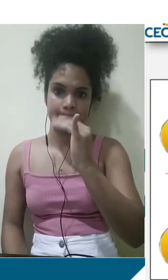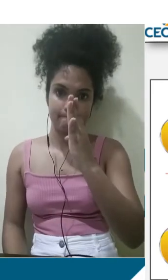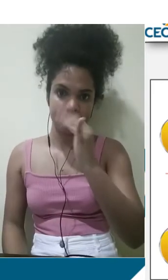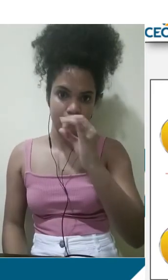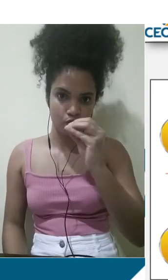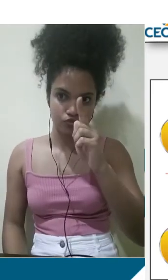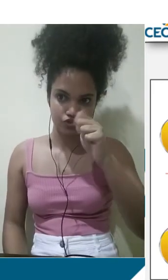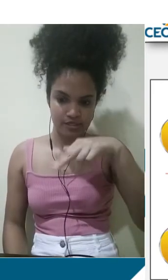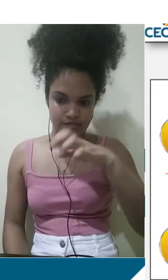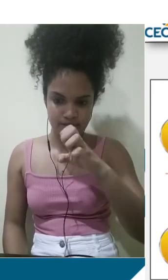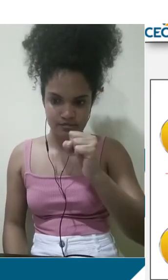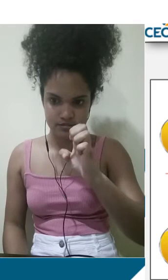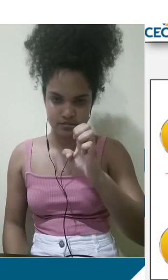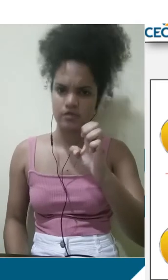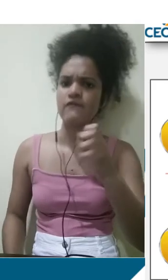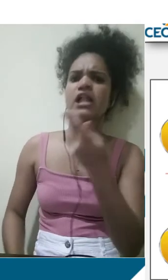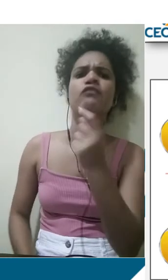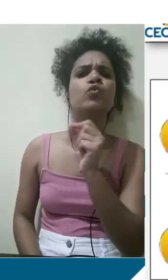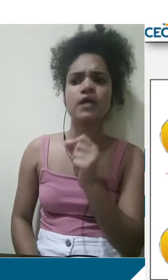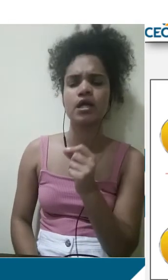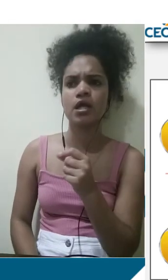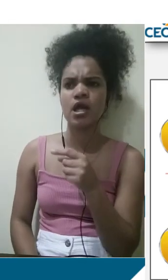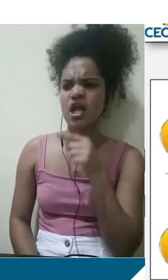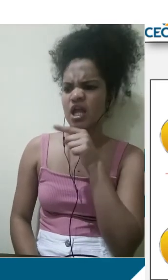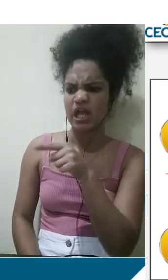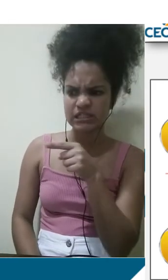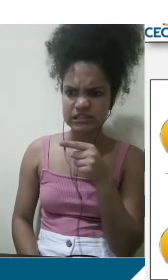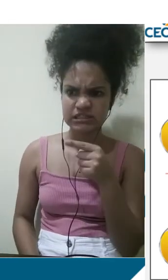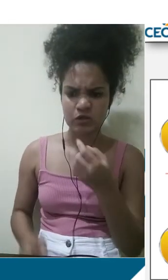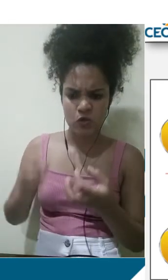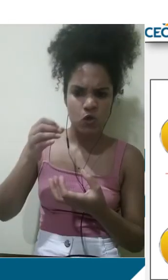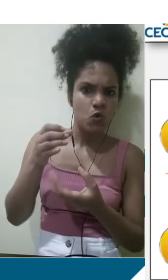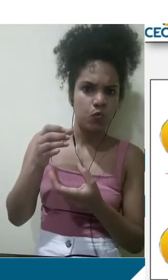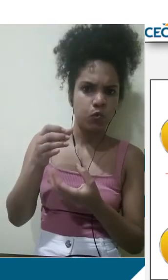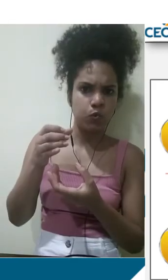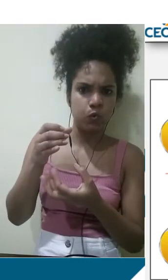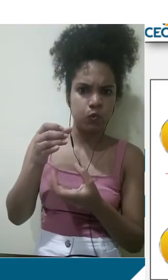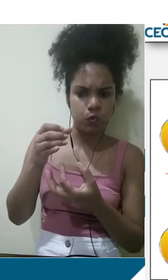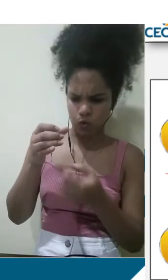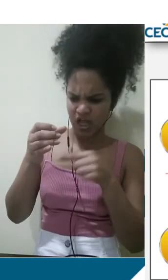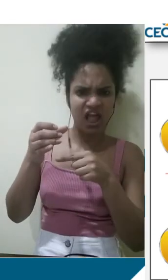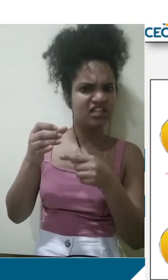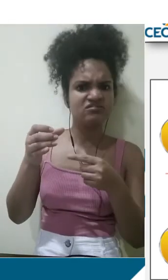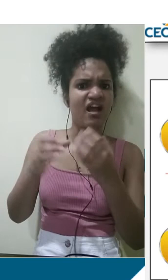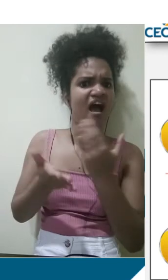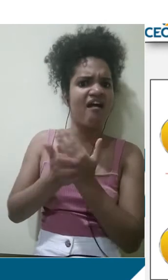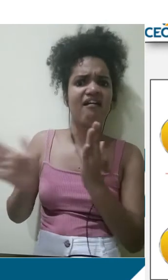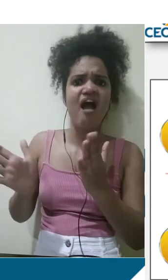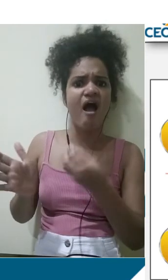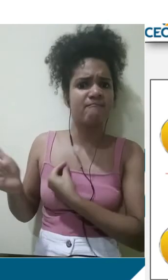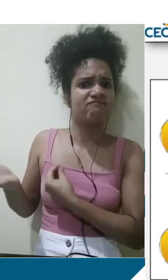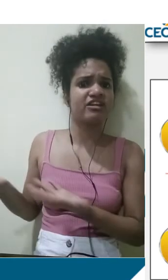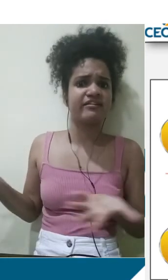contestaram o trabalho do Spallanzani, alegando que o excesso de fervura teria destruído o princípio ativo e que a vedação